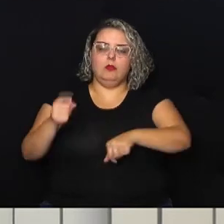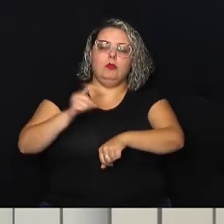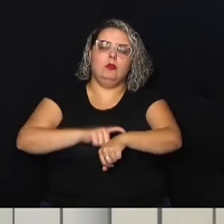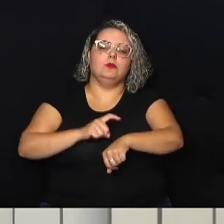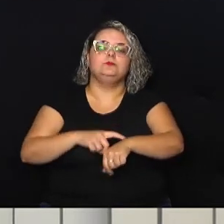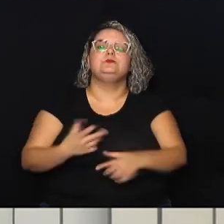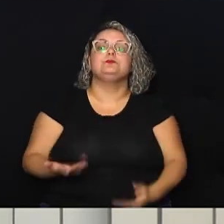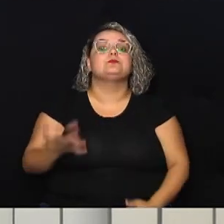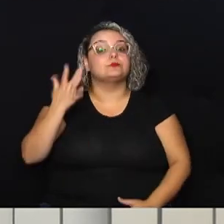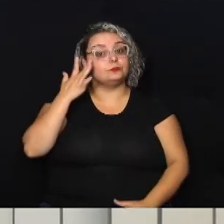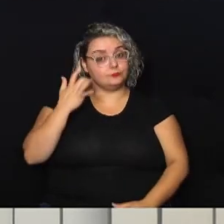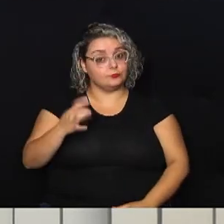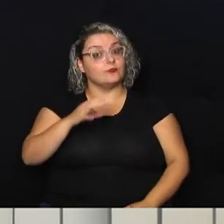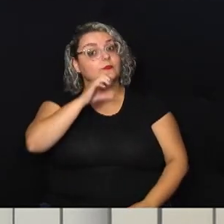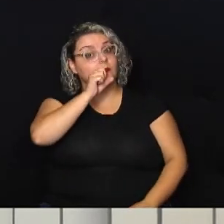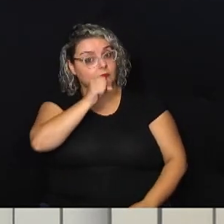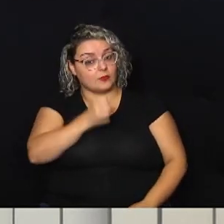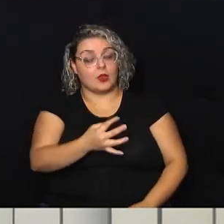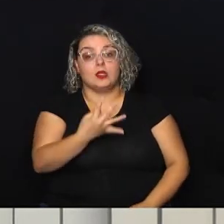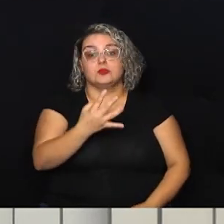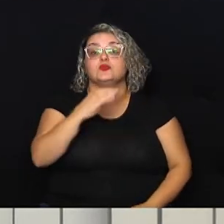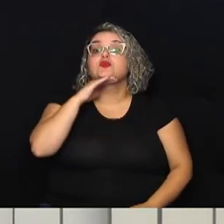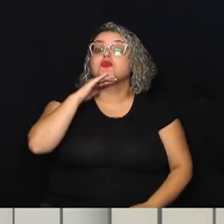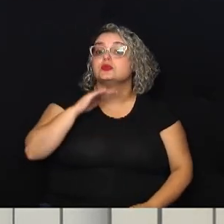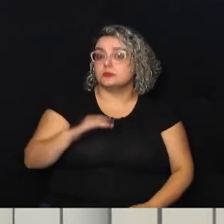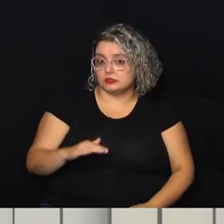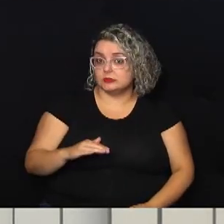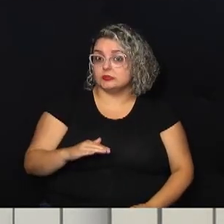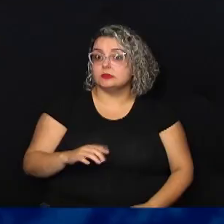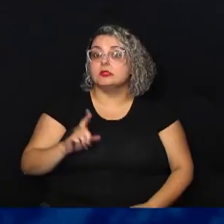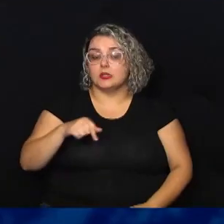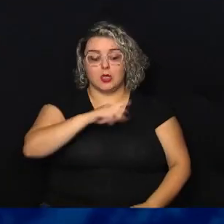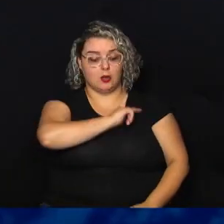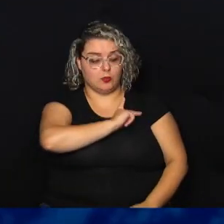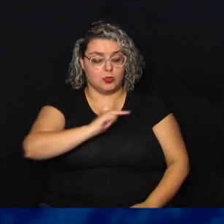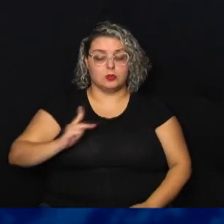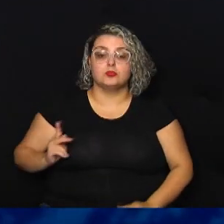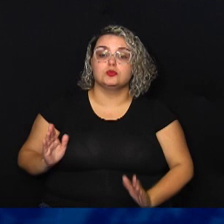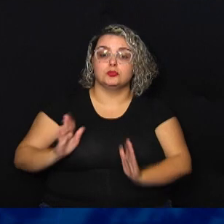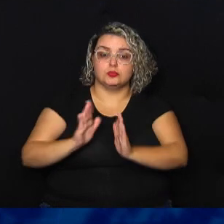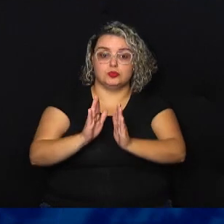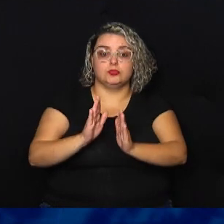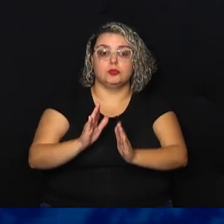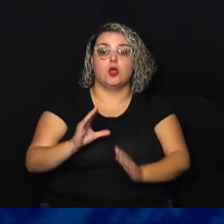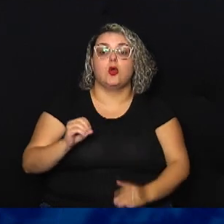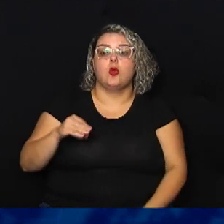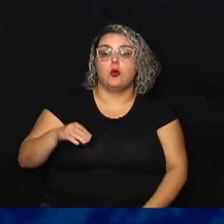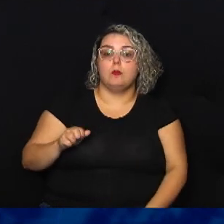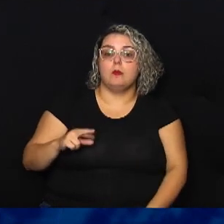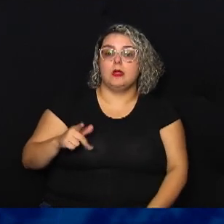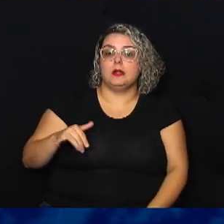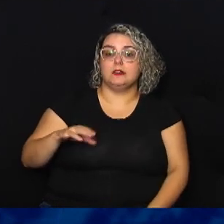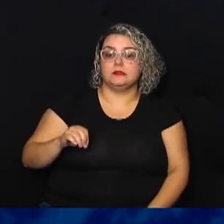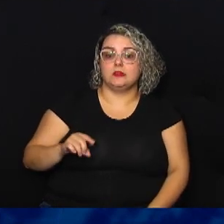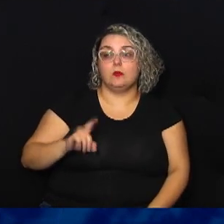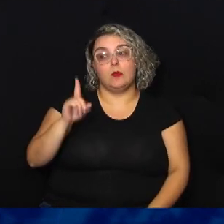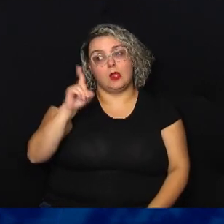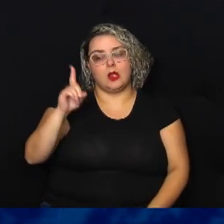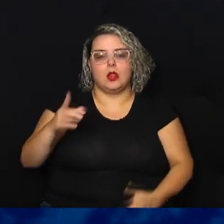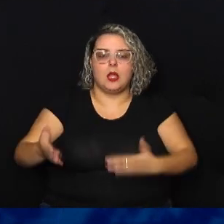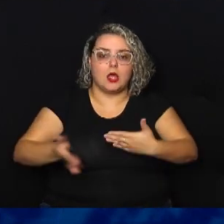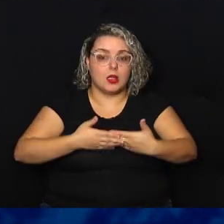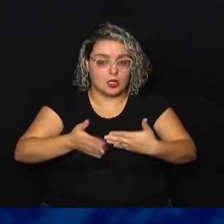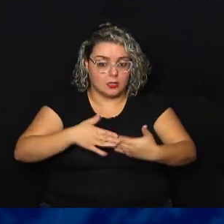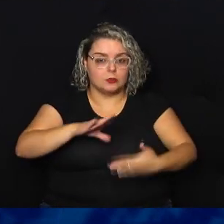cronológica, amanhã no sabadão, às 4 horas da tarde, a Ponte Preta enfrenta o Comercial lá em Ribeirão Preto,